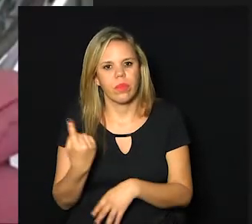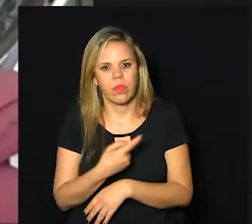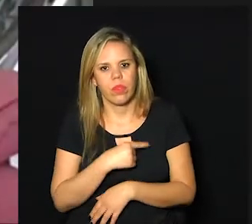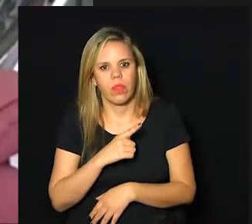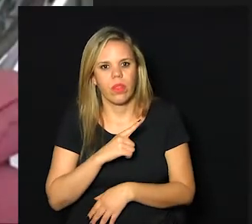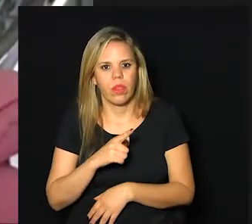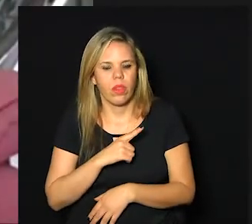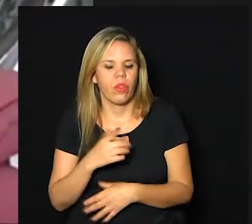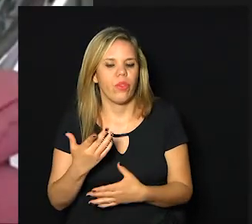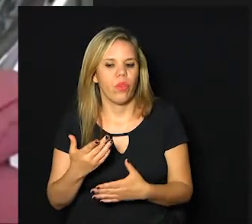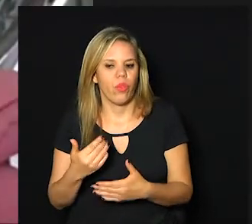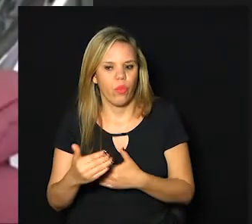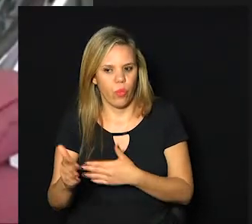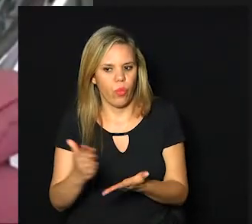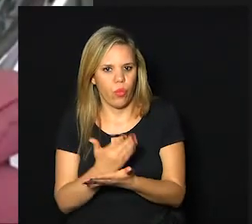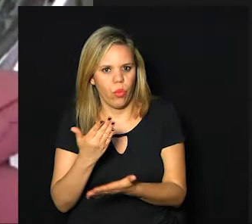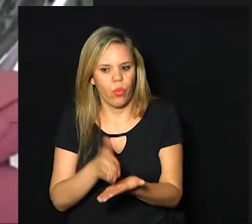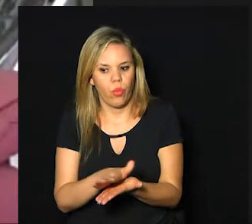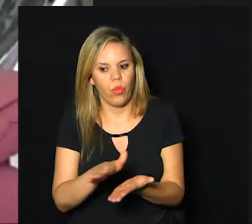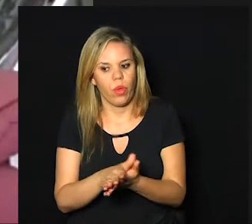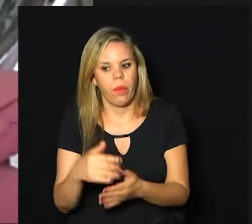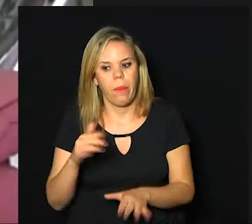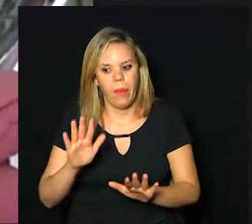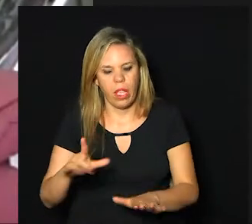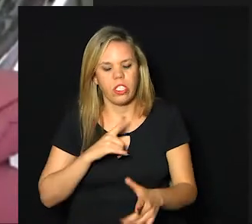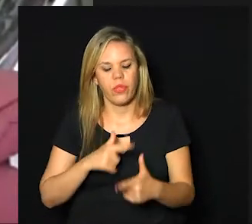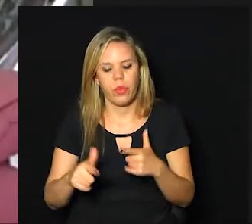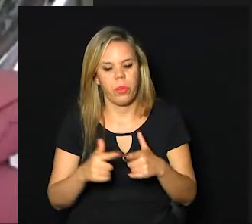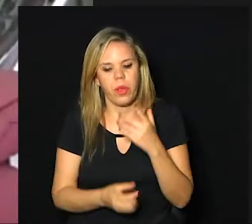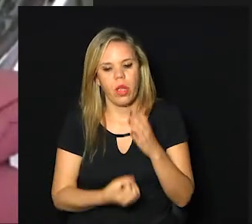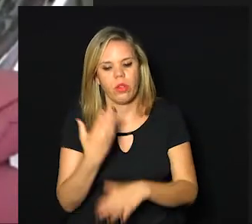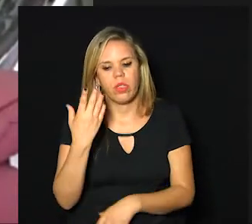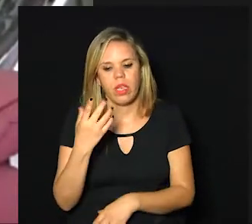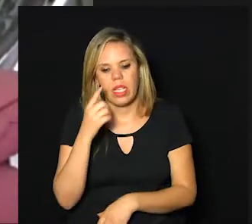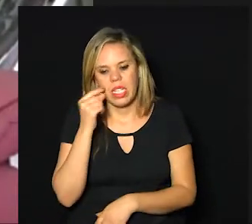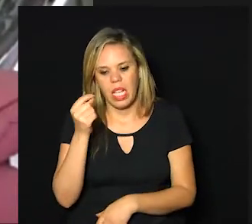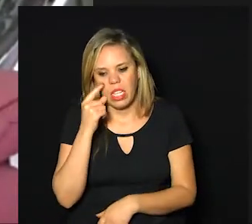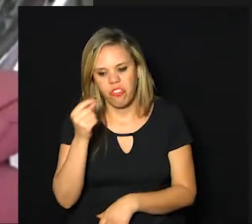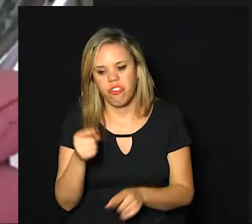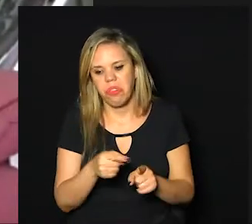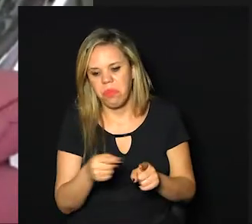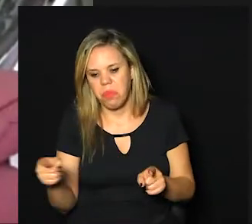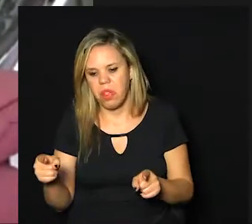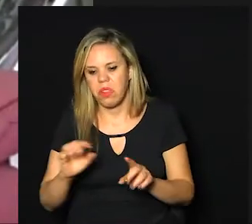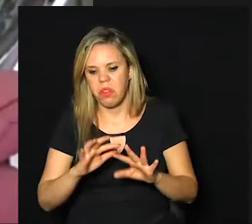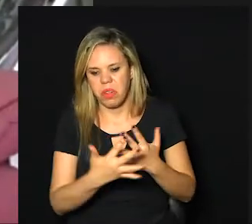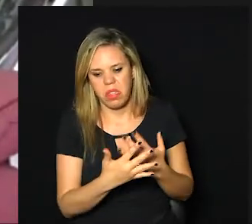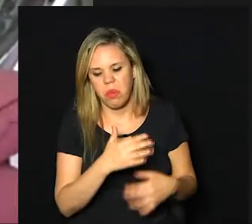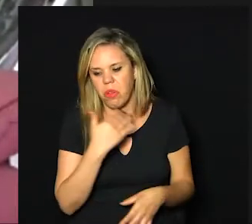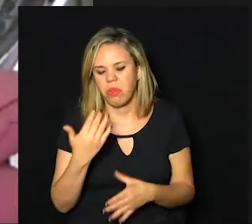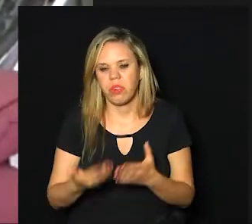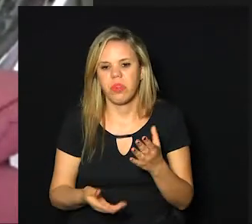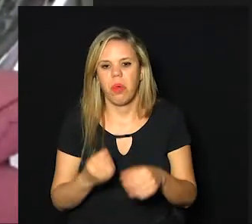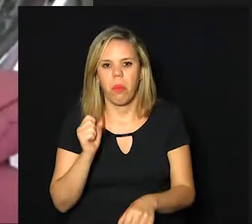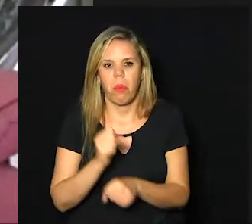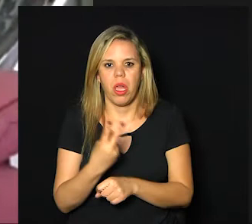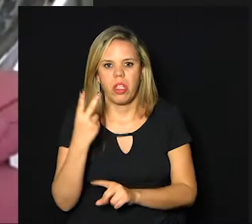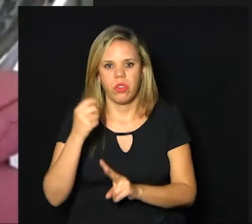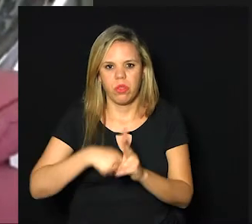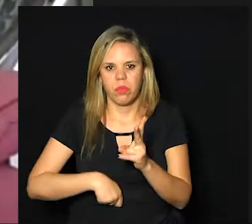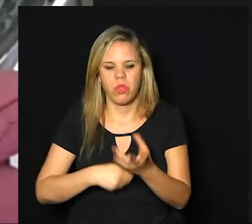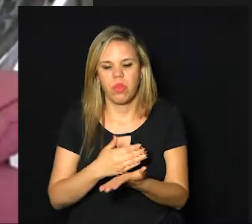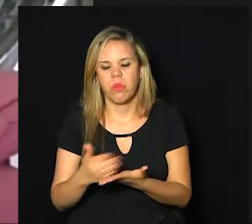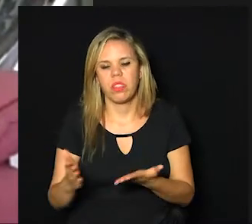tive uma questão com a minha gatinha, que veio e se foi no meio da quarentena, né? Eu parei 2 meses. Eu